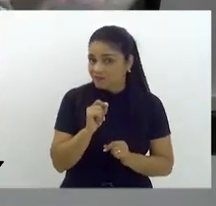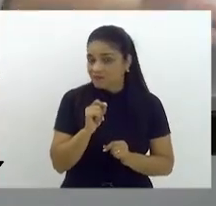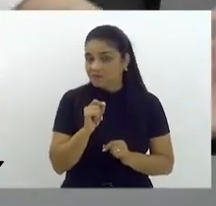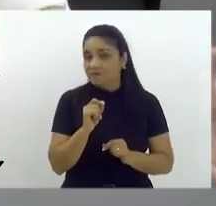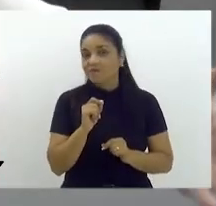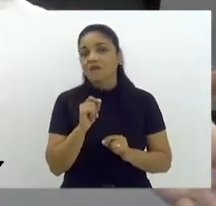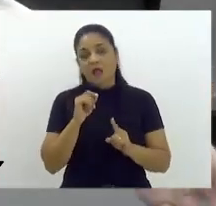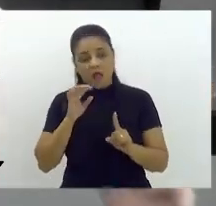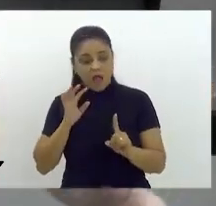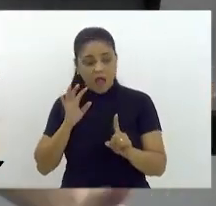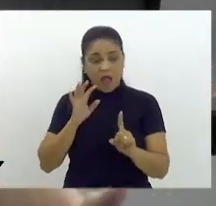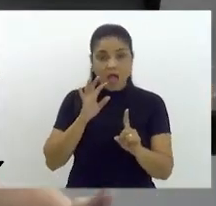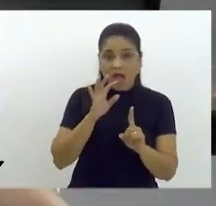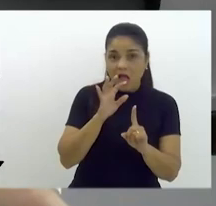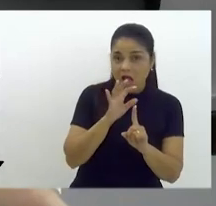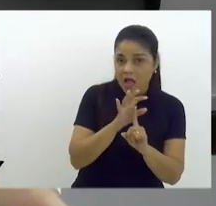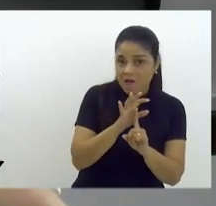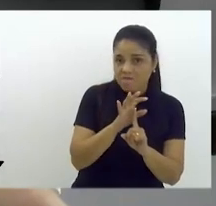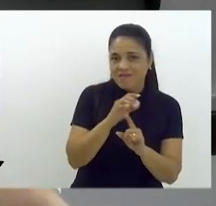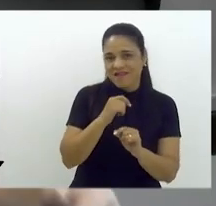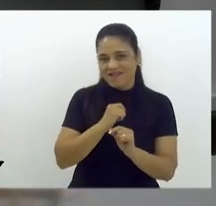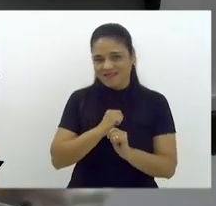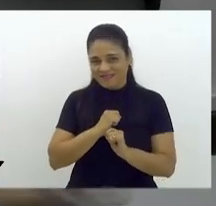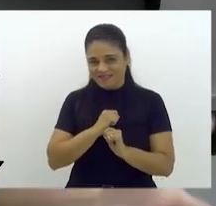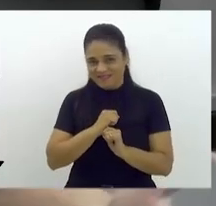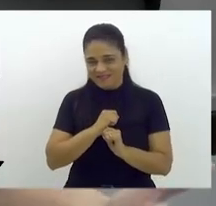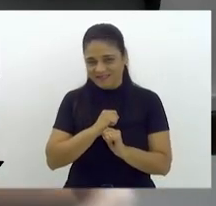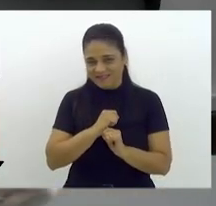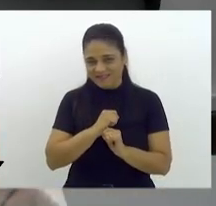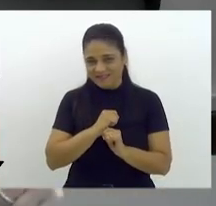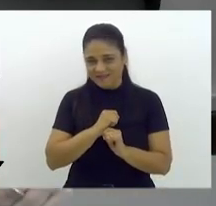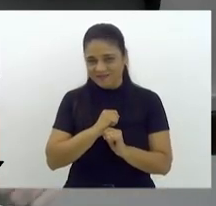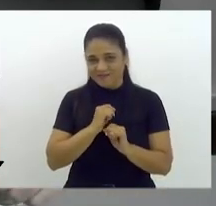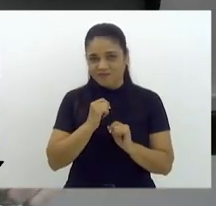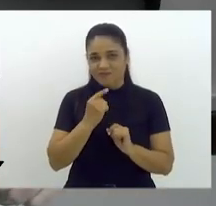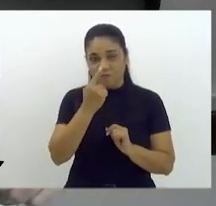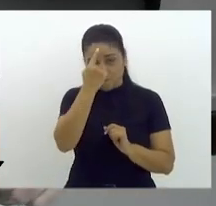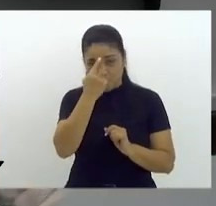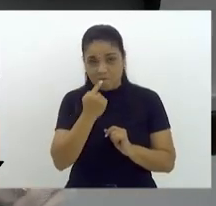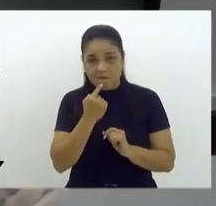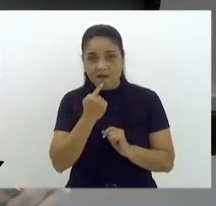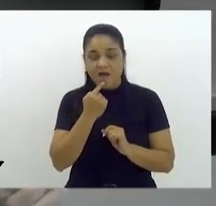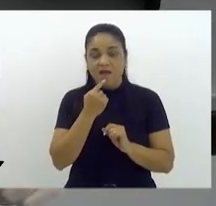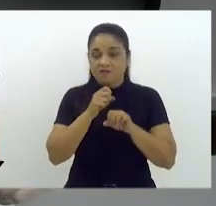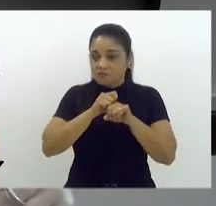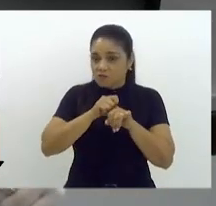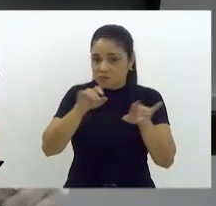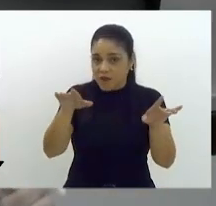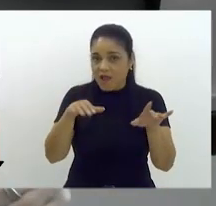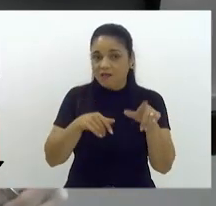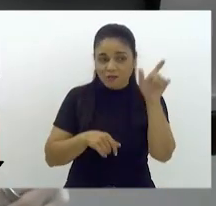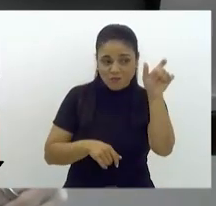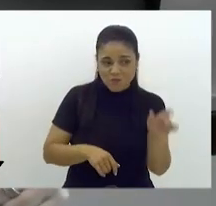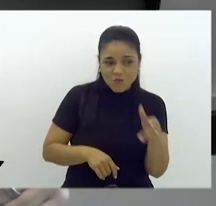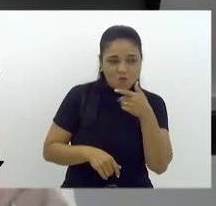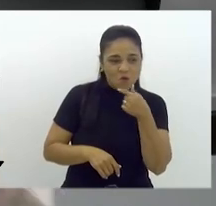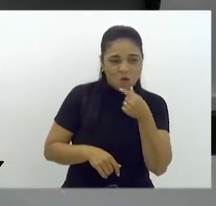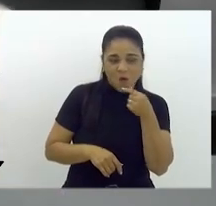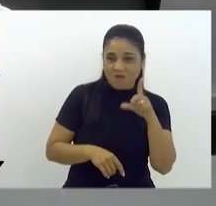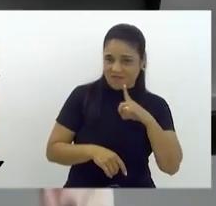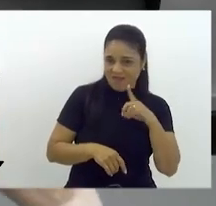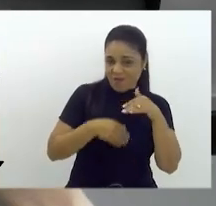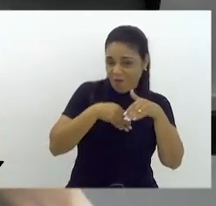às vezes ameaças esse Expor essas cenas que o agressor tem né em sua posse